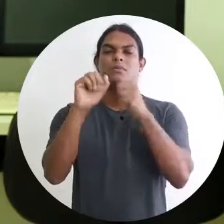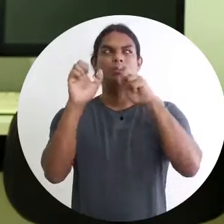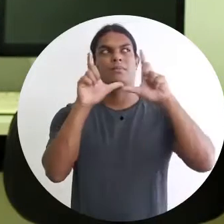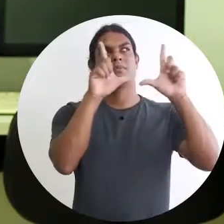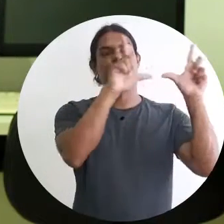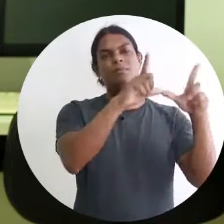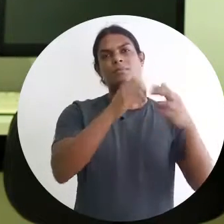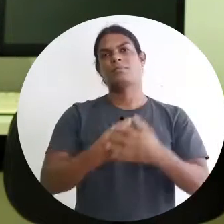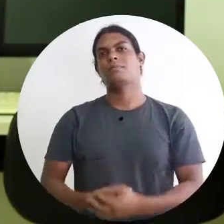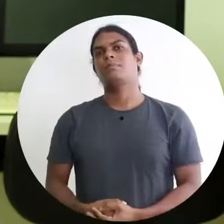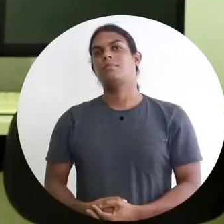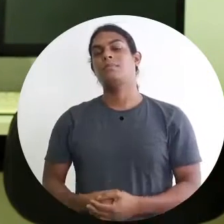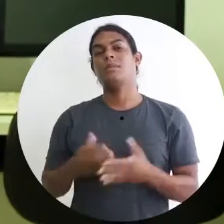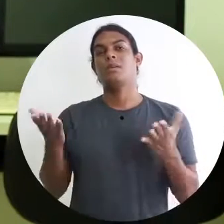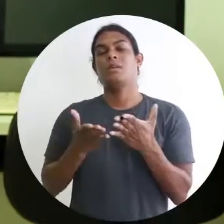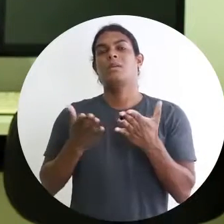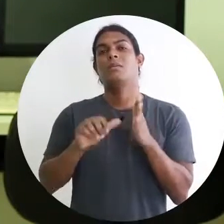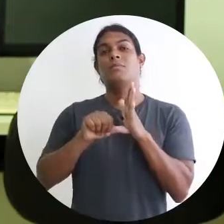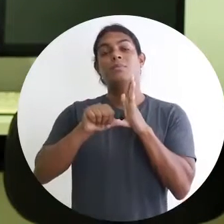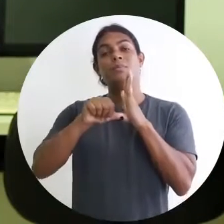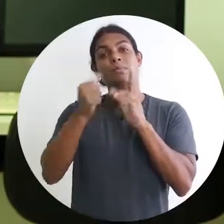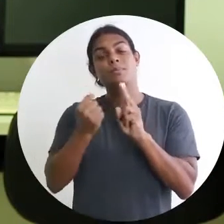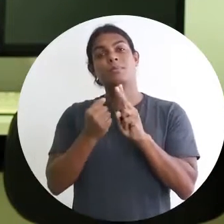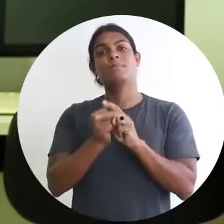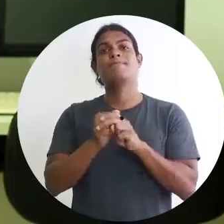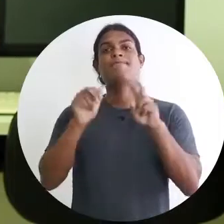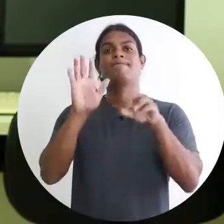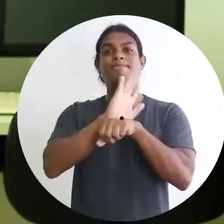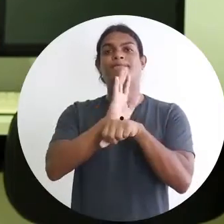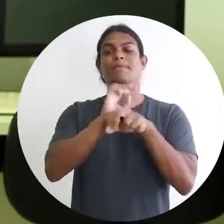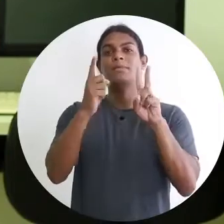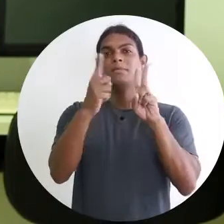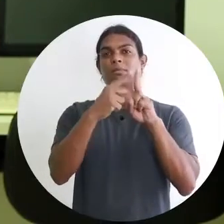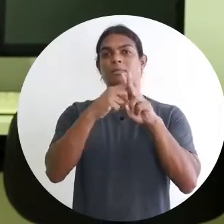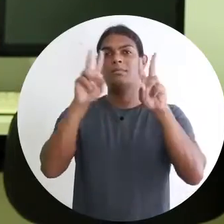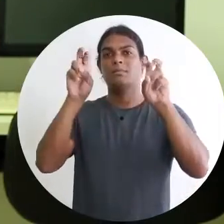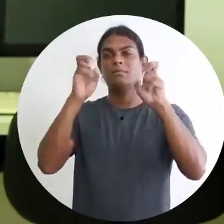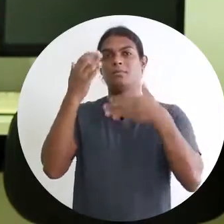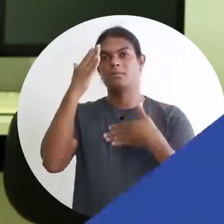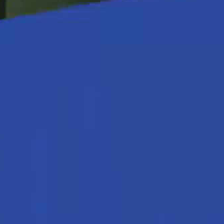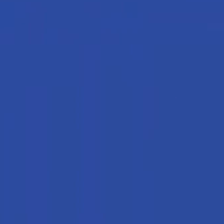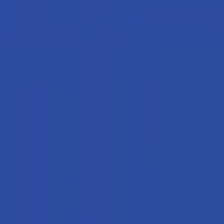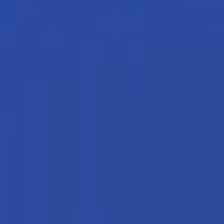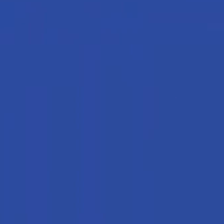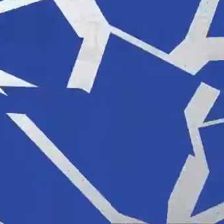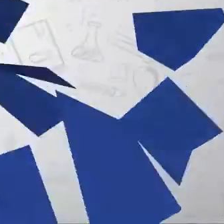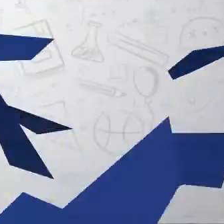Essa foi a nossa primeira videoaula da Competência 2. Eu agradeço a vocês. Um abraço.